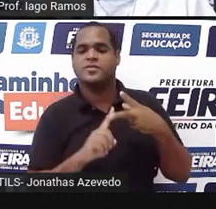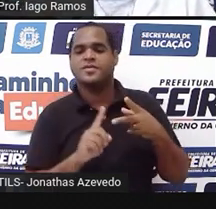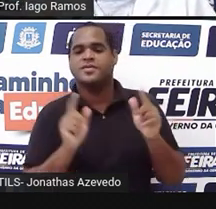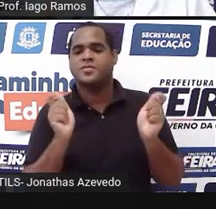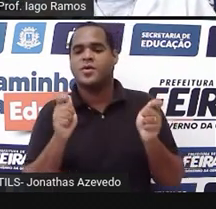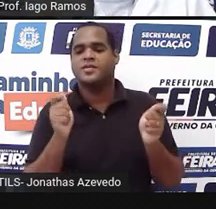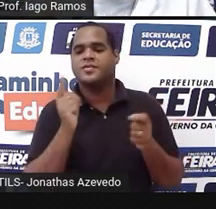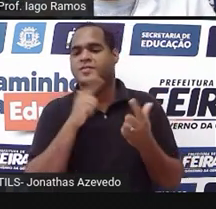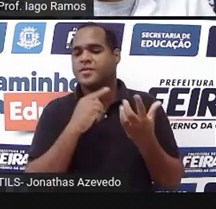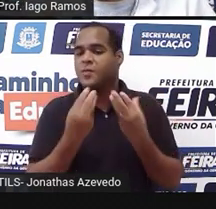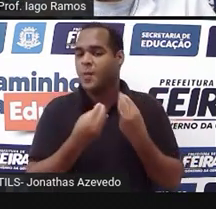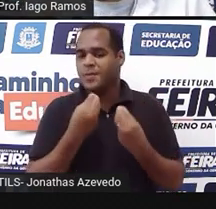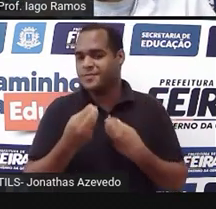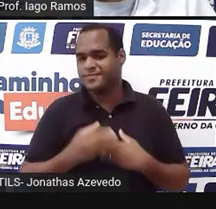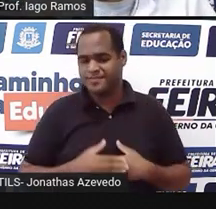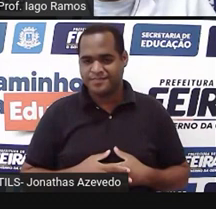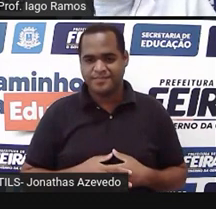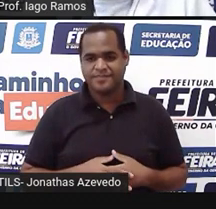tá